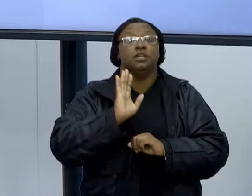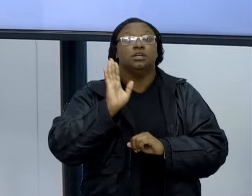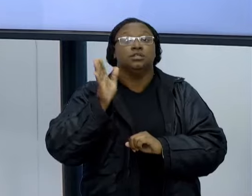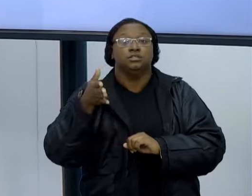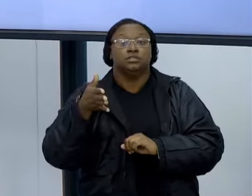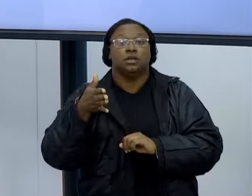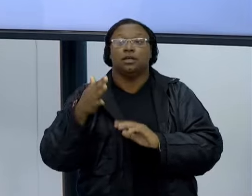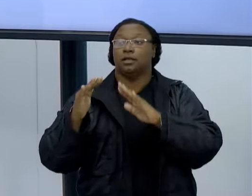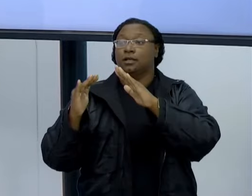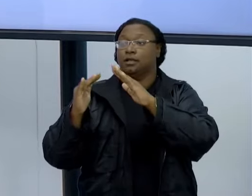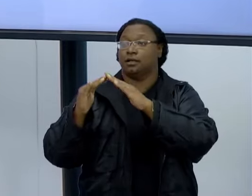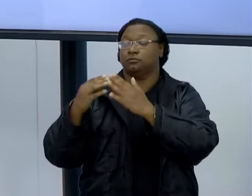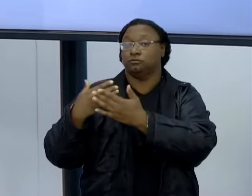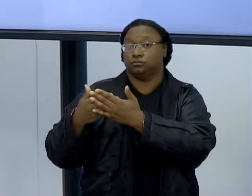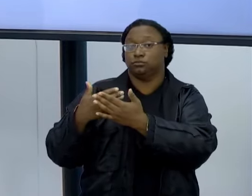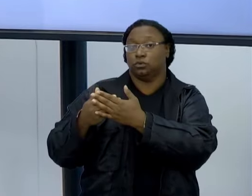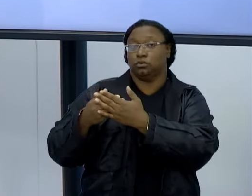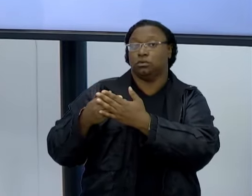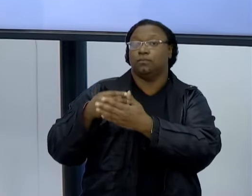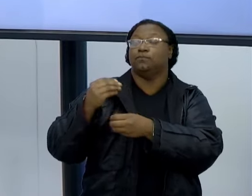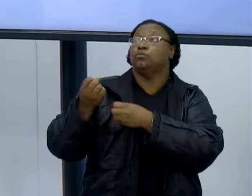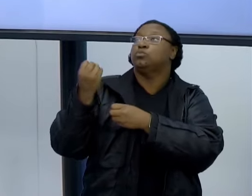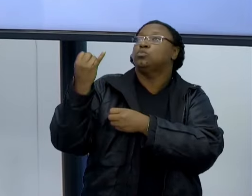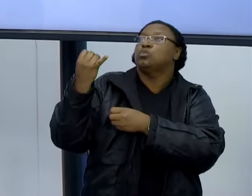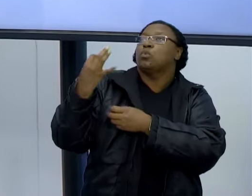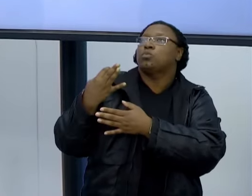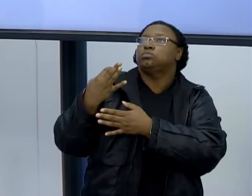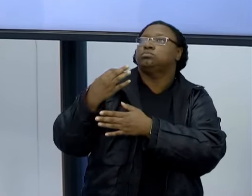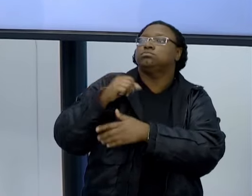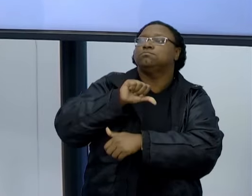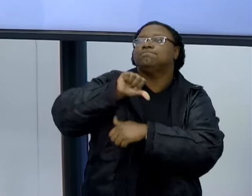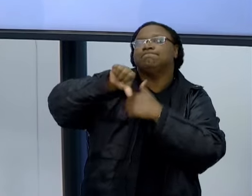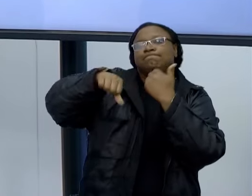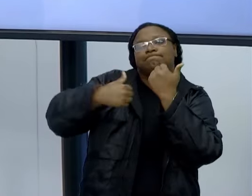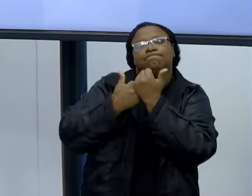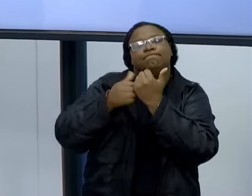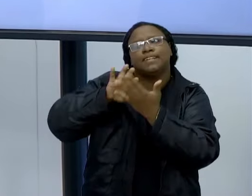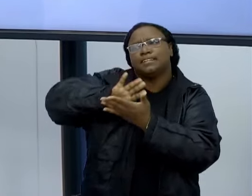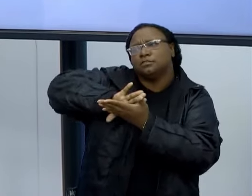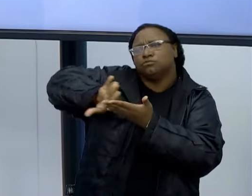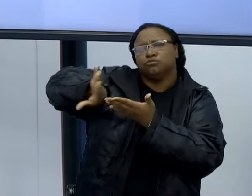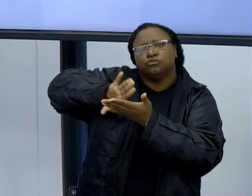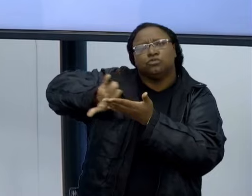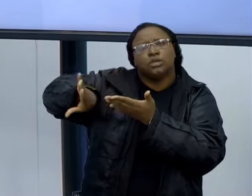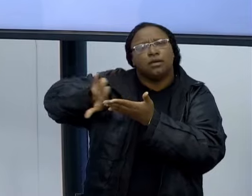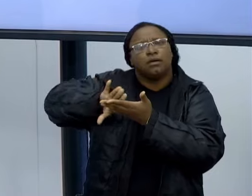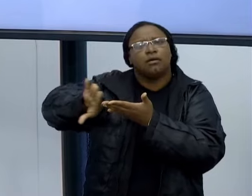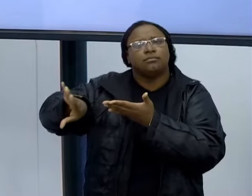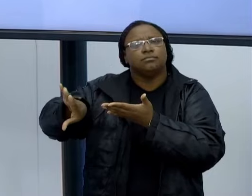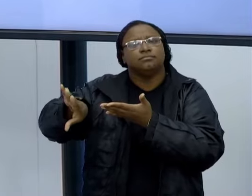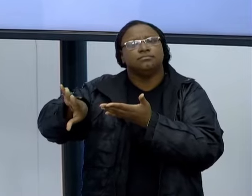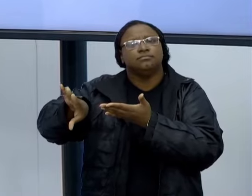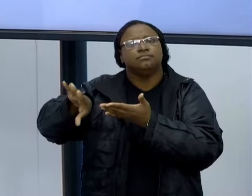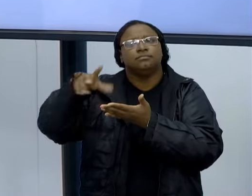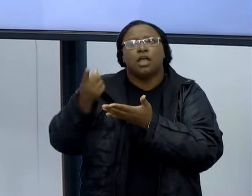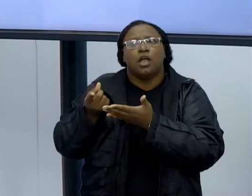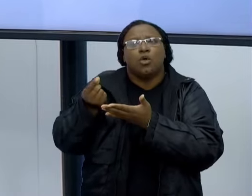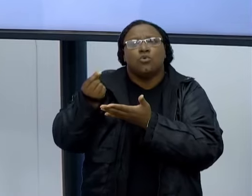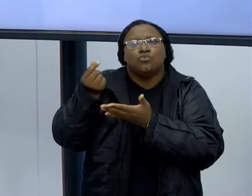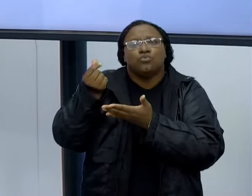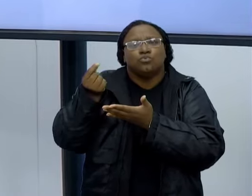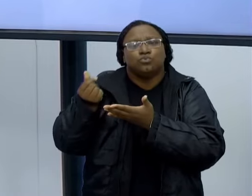na nossa sala de aula, quantas eu poderia eliminar e economizar, né?